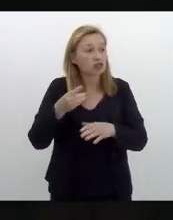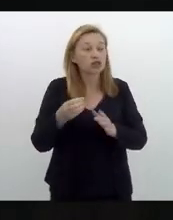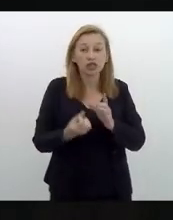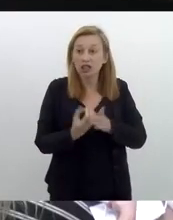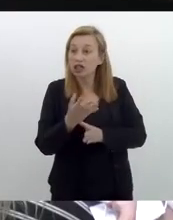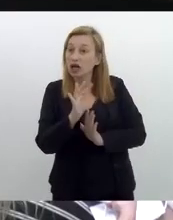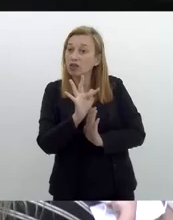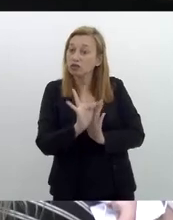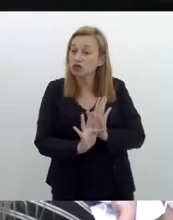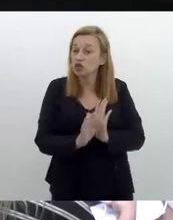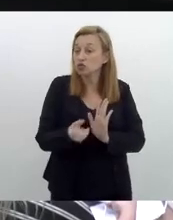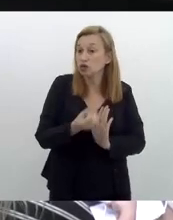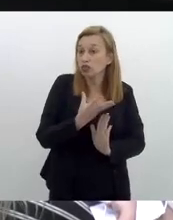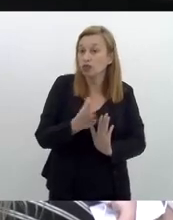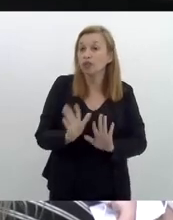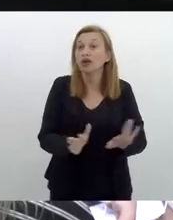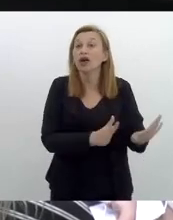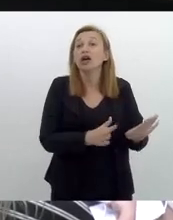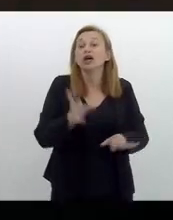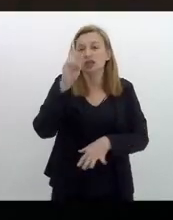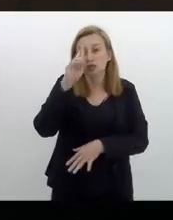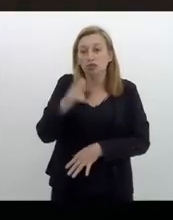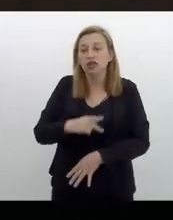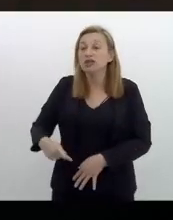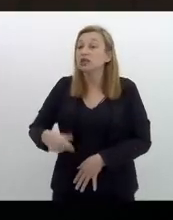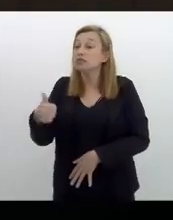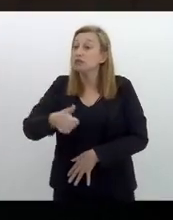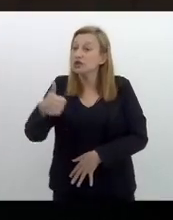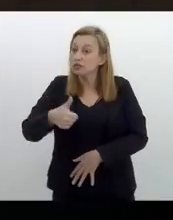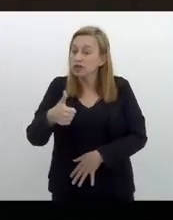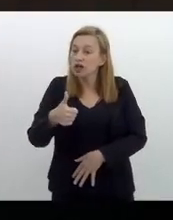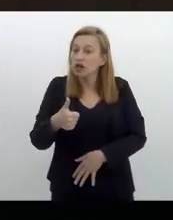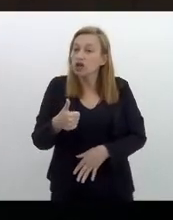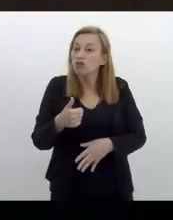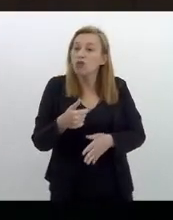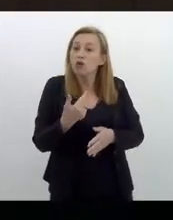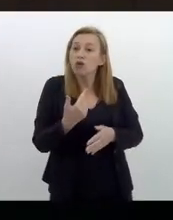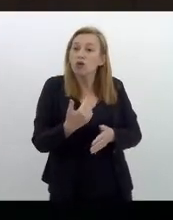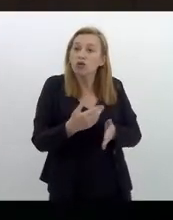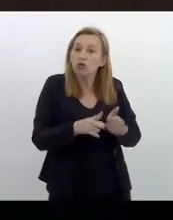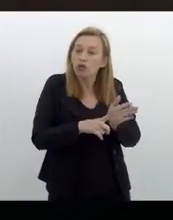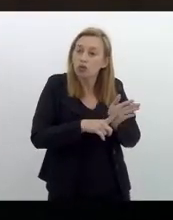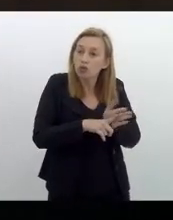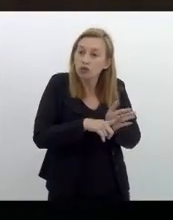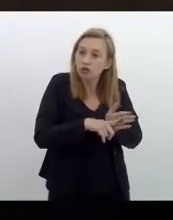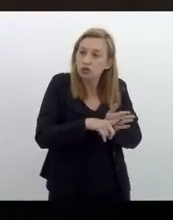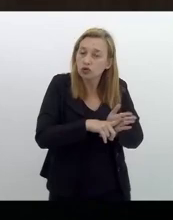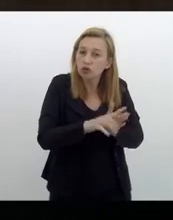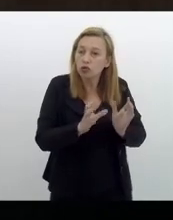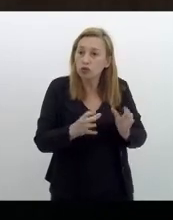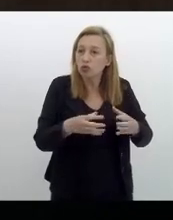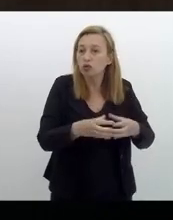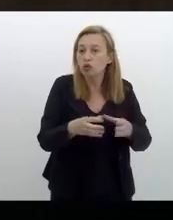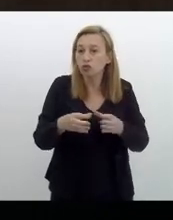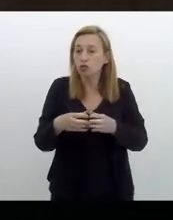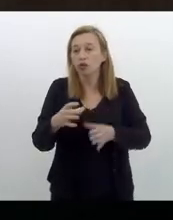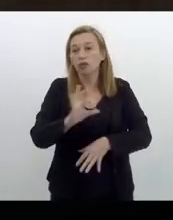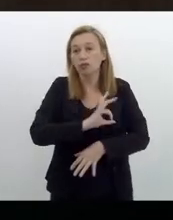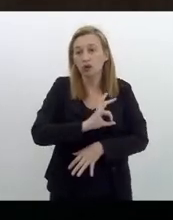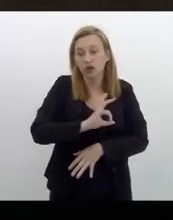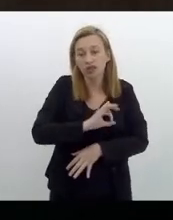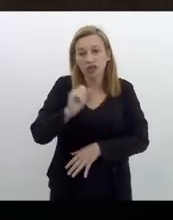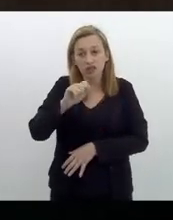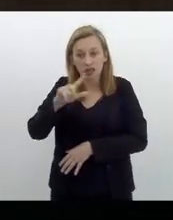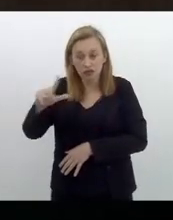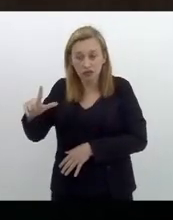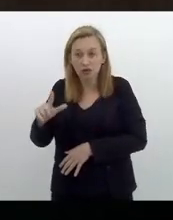presidente em primeiro lugar eu vou consultar os órgãos de classe da polícia civil do